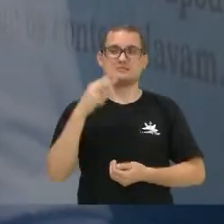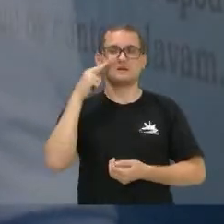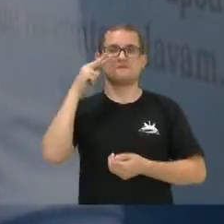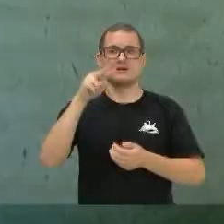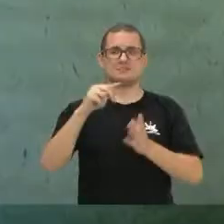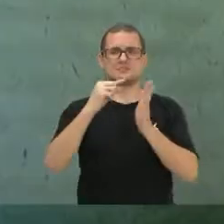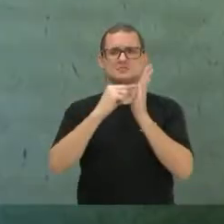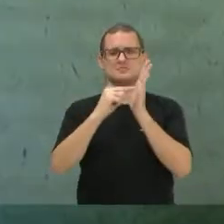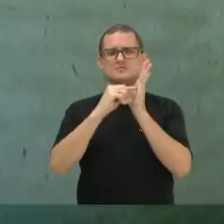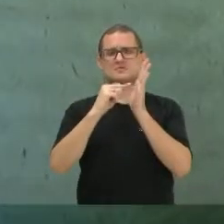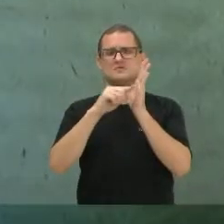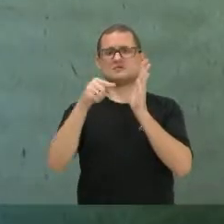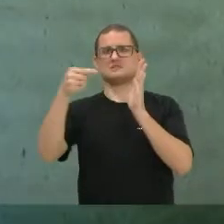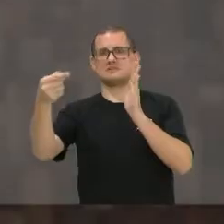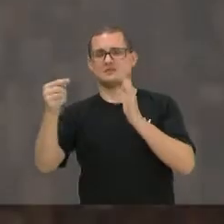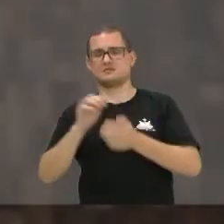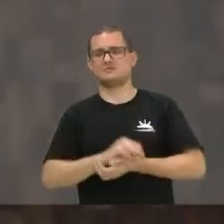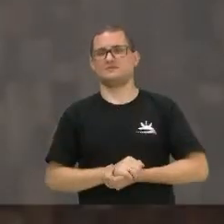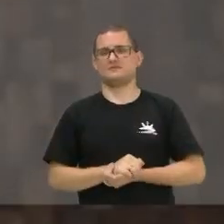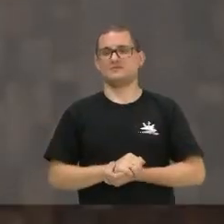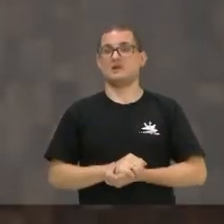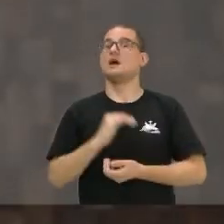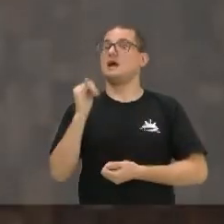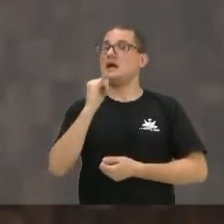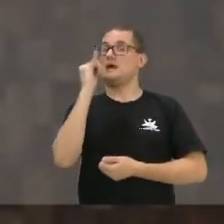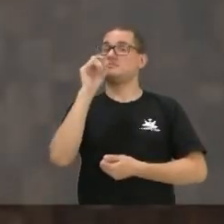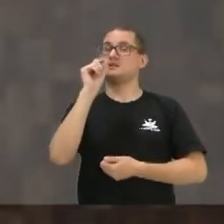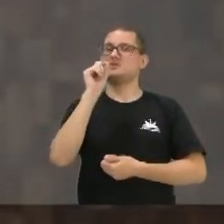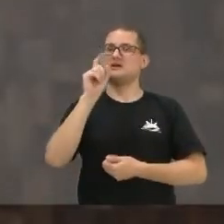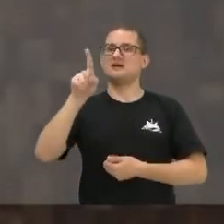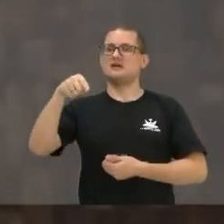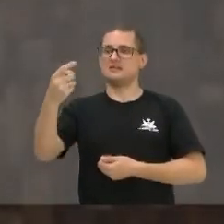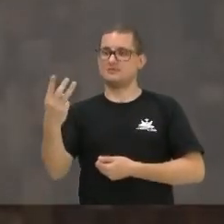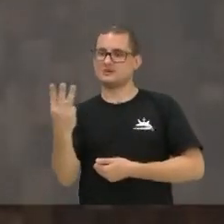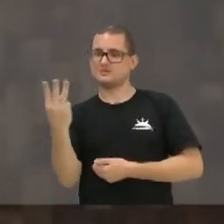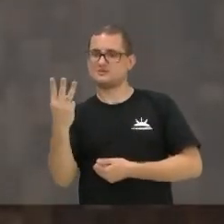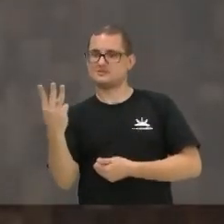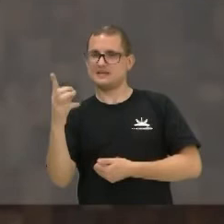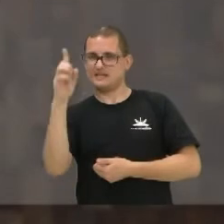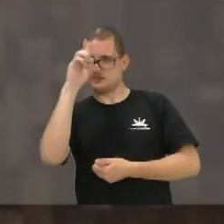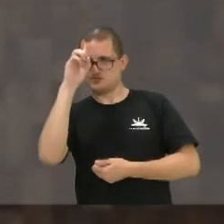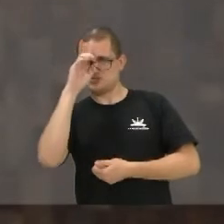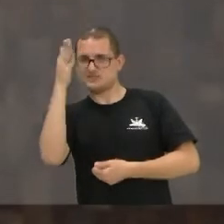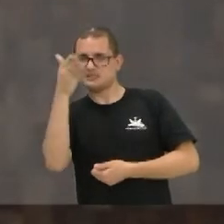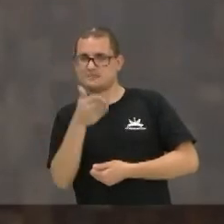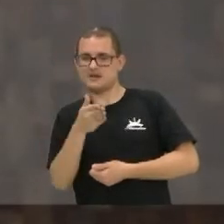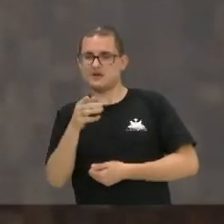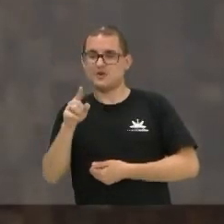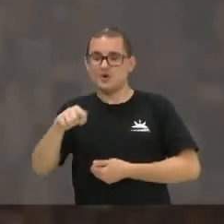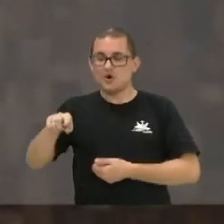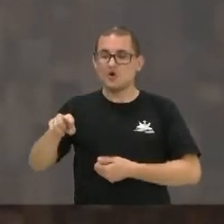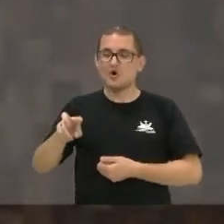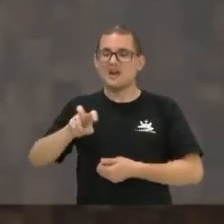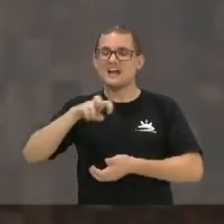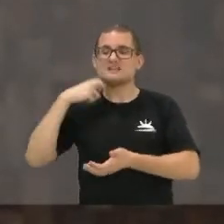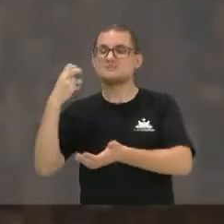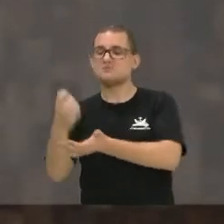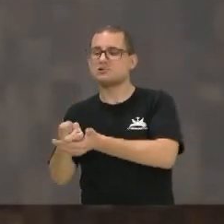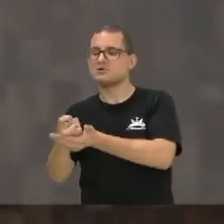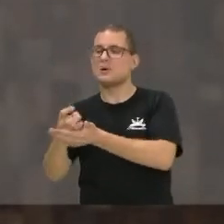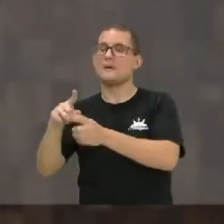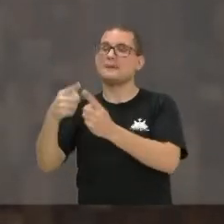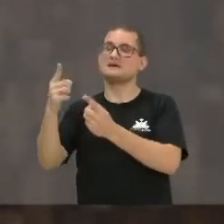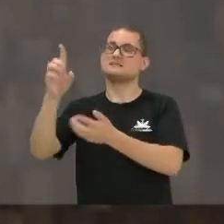versículo contudo depois os três dias e meio um sopro de vida vindo